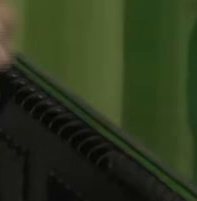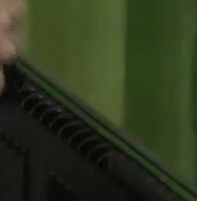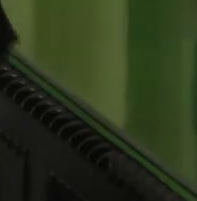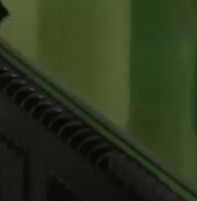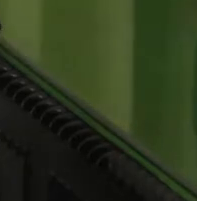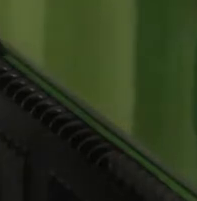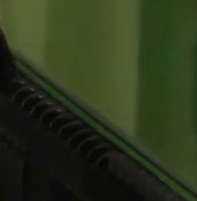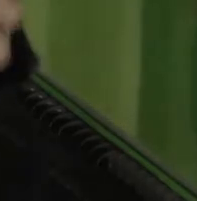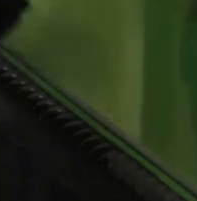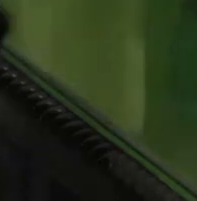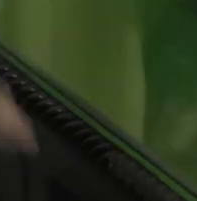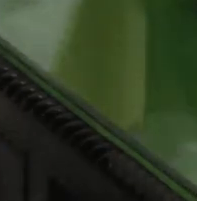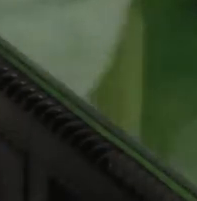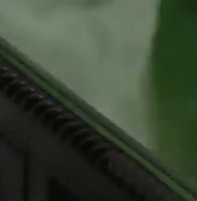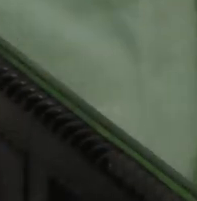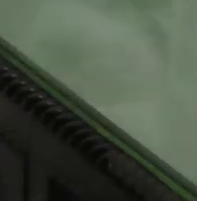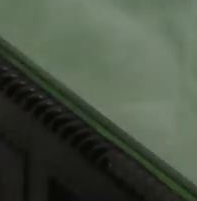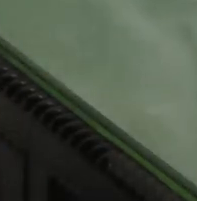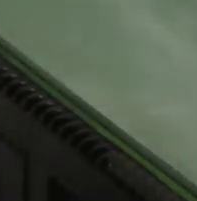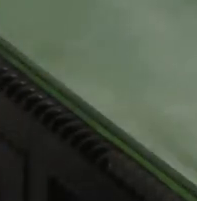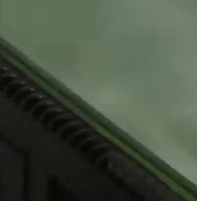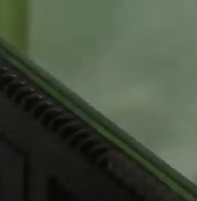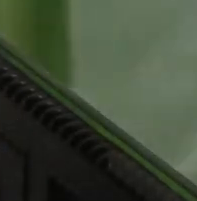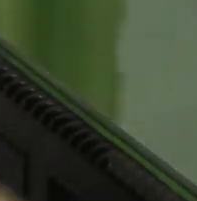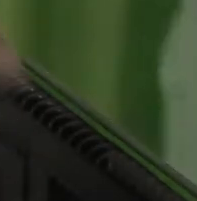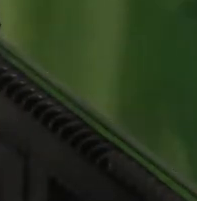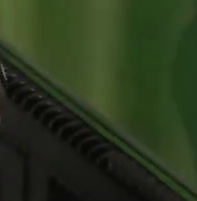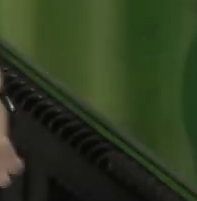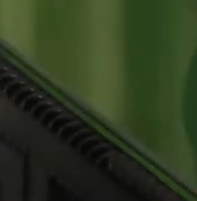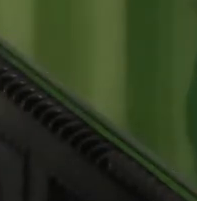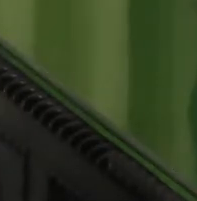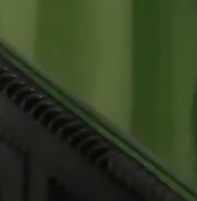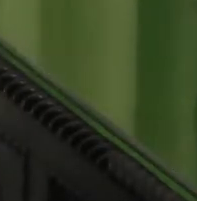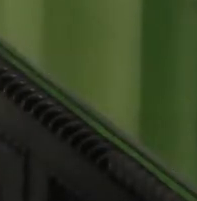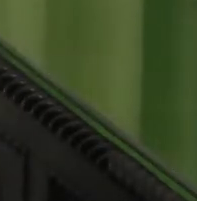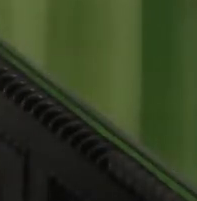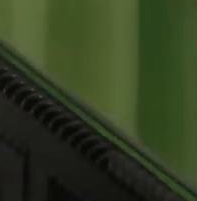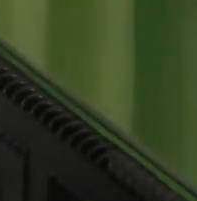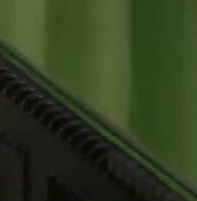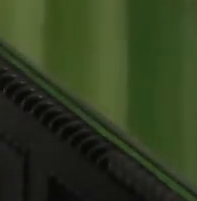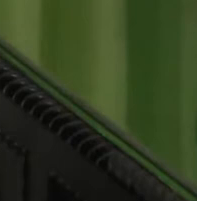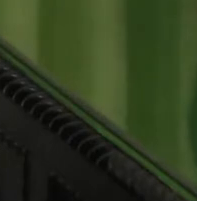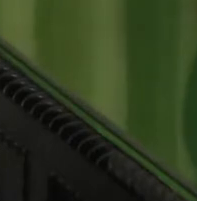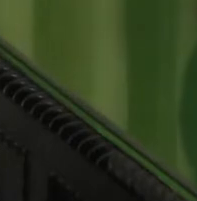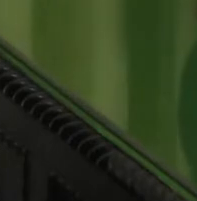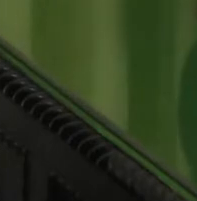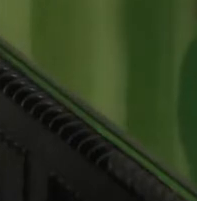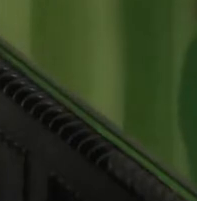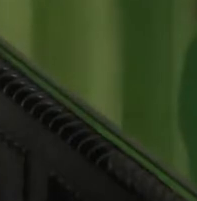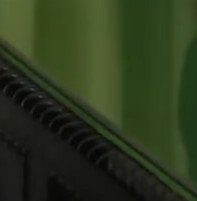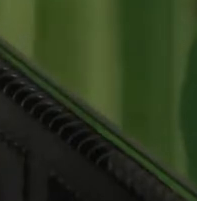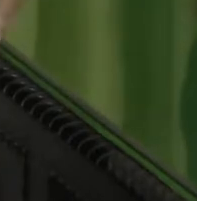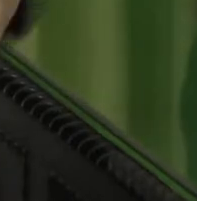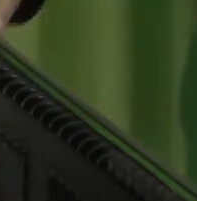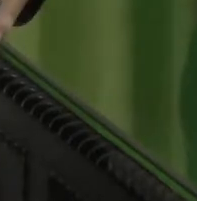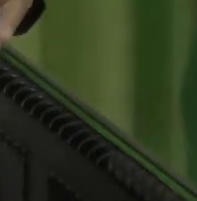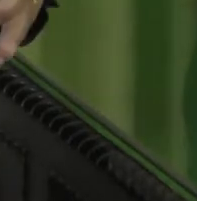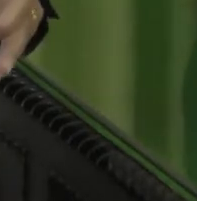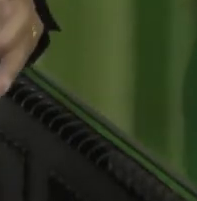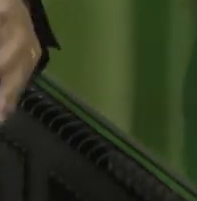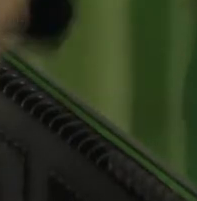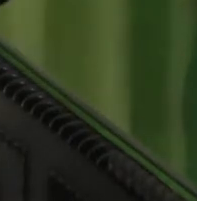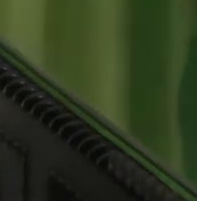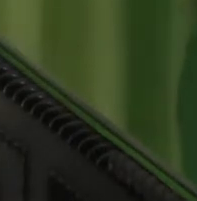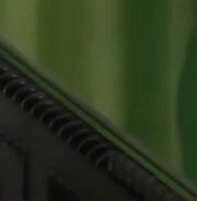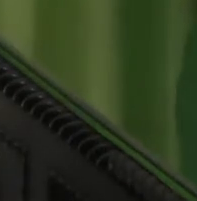a política nesse país no dia a dia. Sua Excelência, o prefeito Max Lemos, tirou a